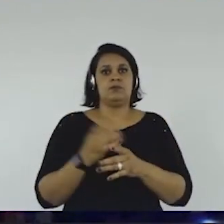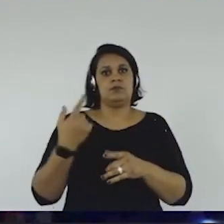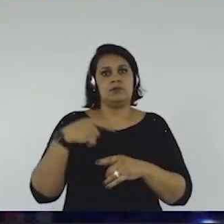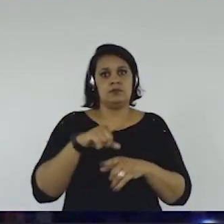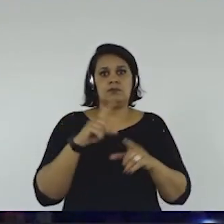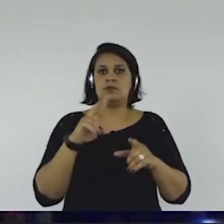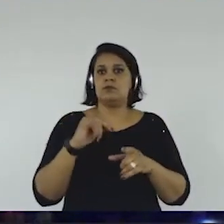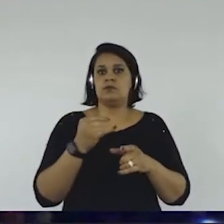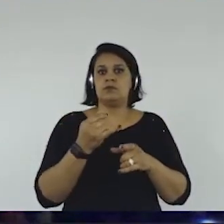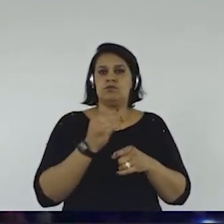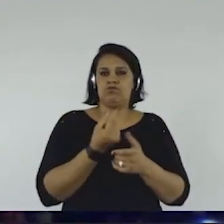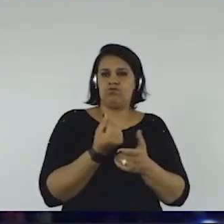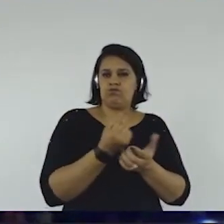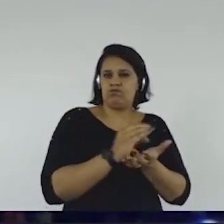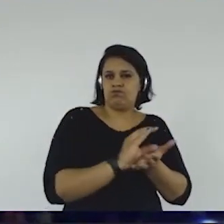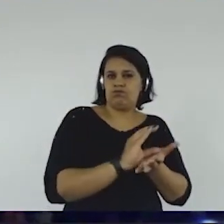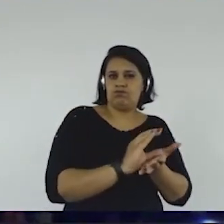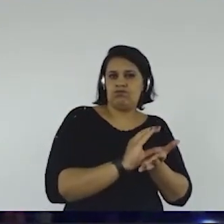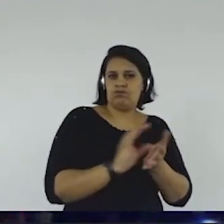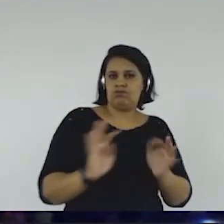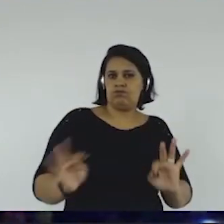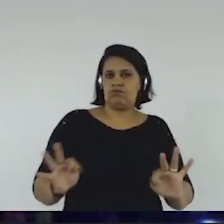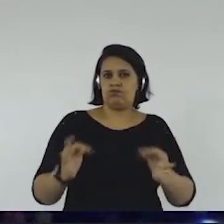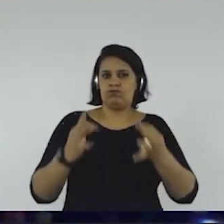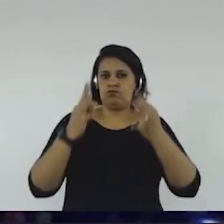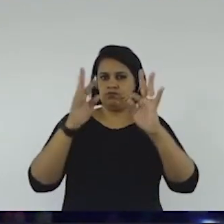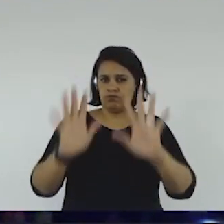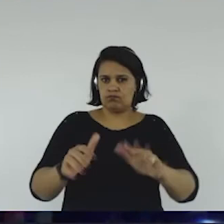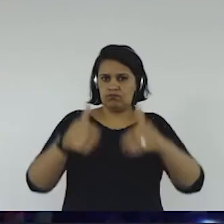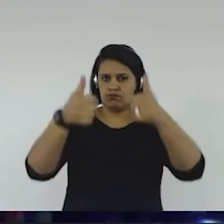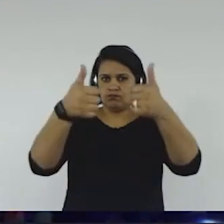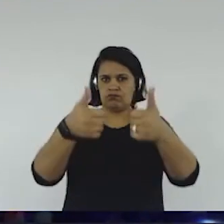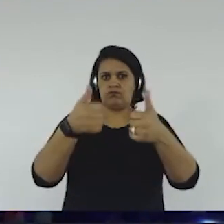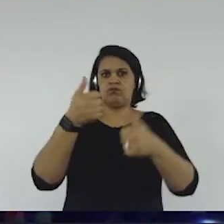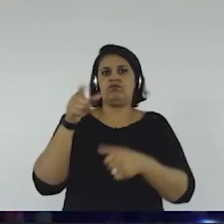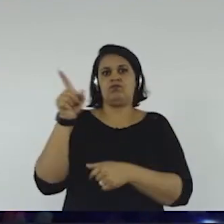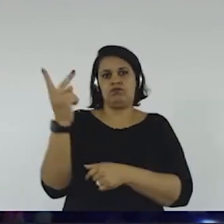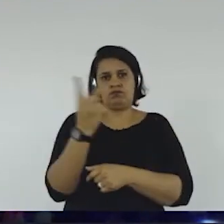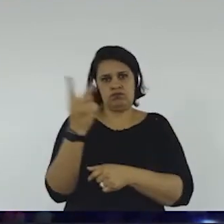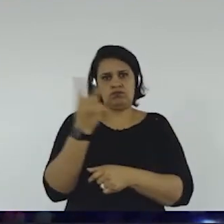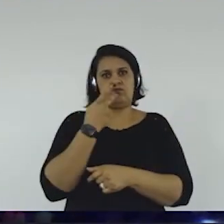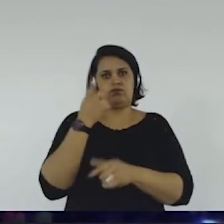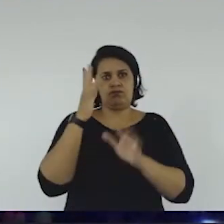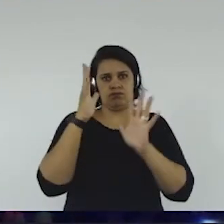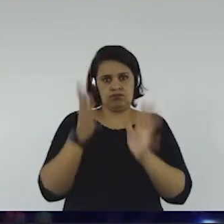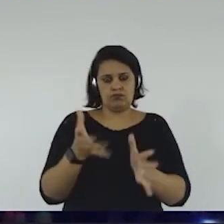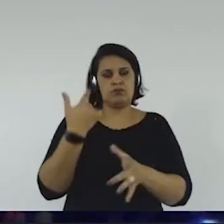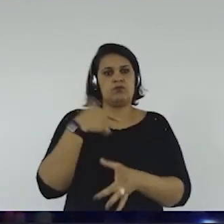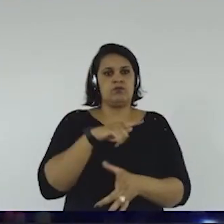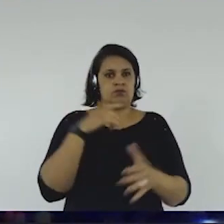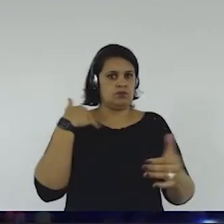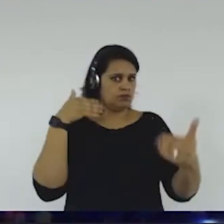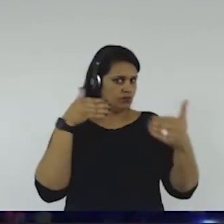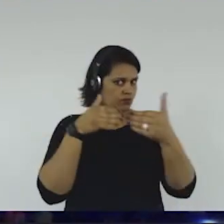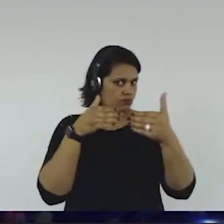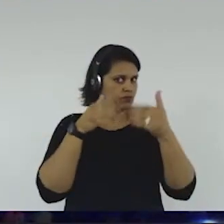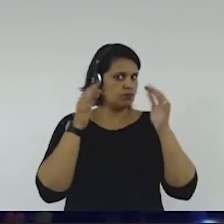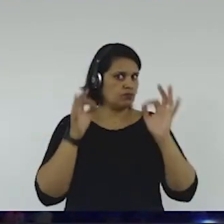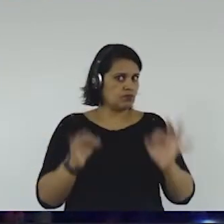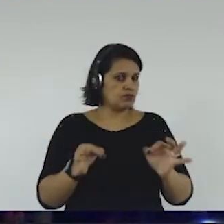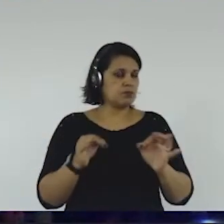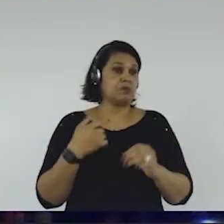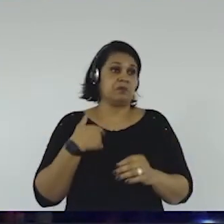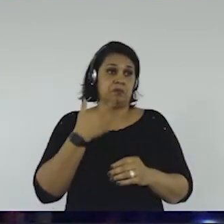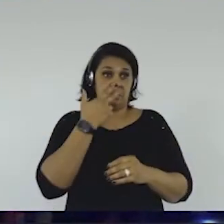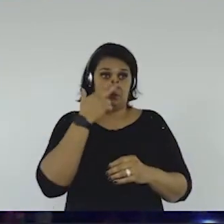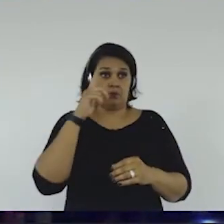vez mais em tecnologia, né? A Adriana e Marcelo já disseram isso, eu concordo plenamente. Eu acho que este é o